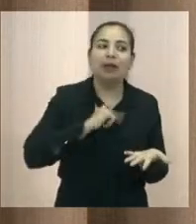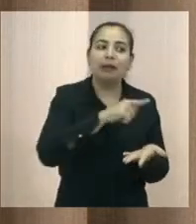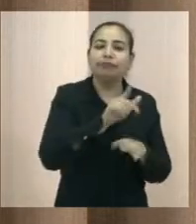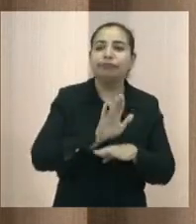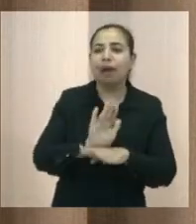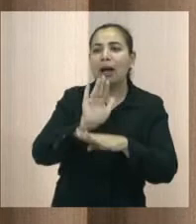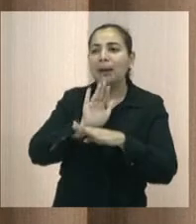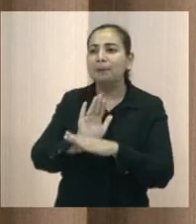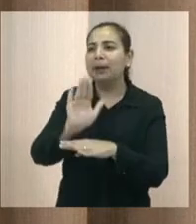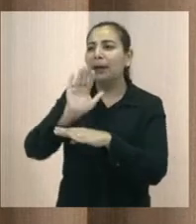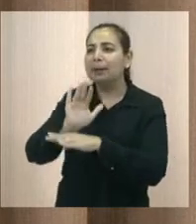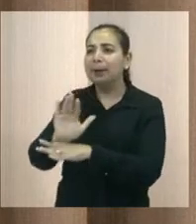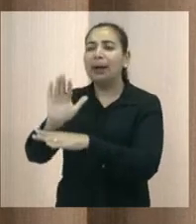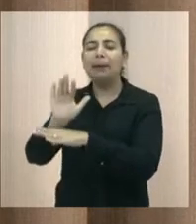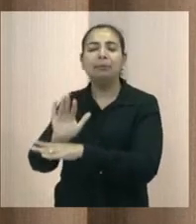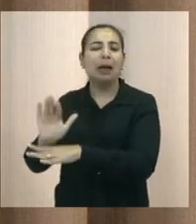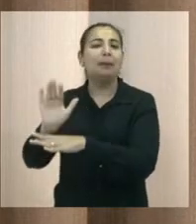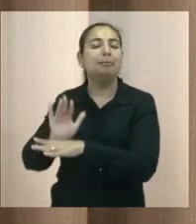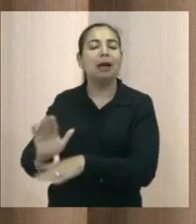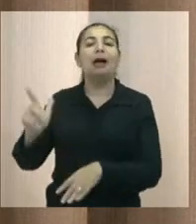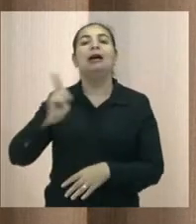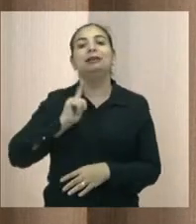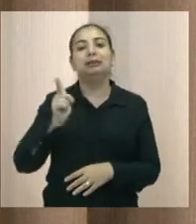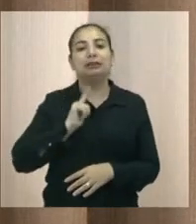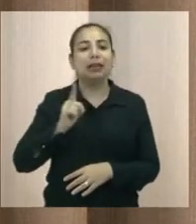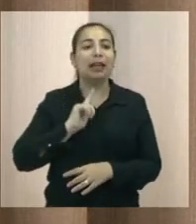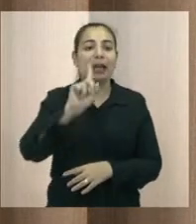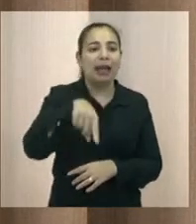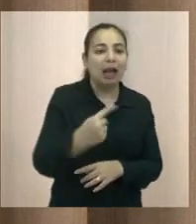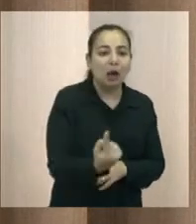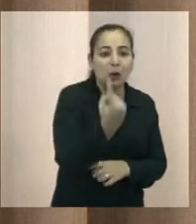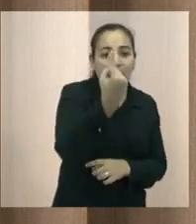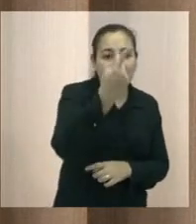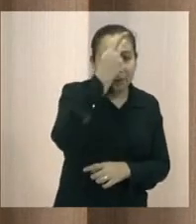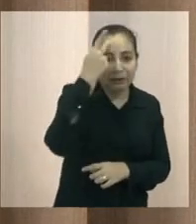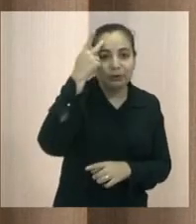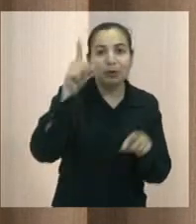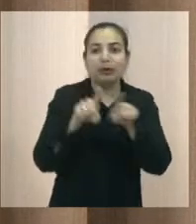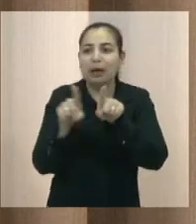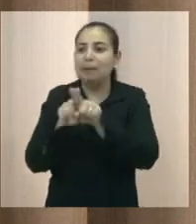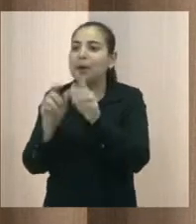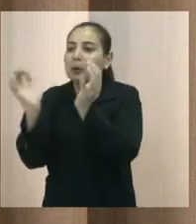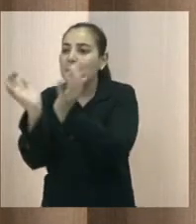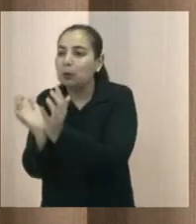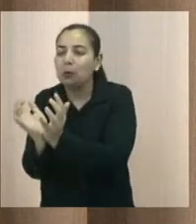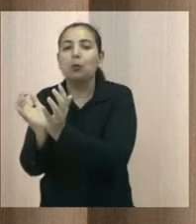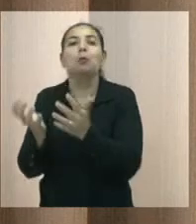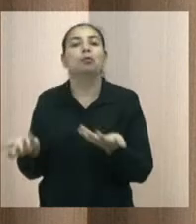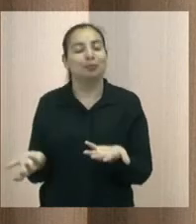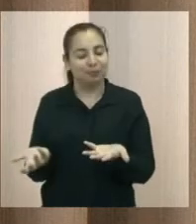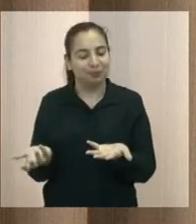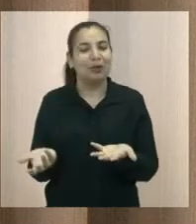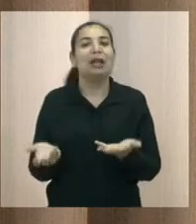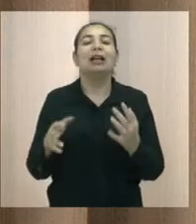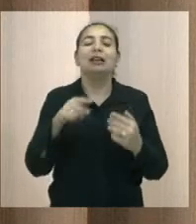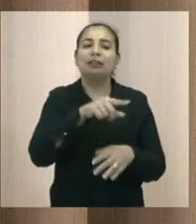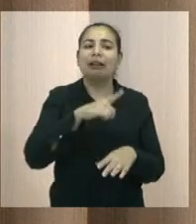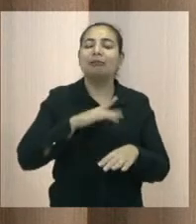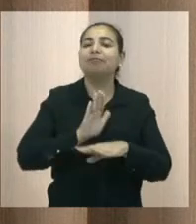perspectiva individual a essa perspectiva mais coletiva. Então, o papel da Defensoria Pública para a sociedade é